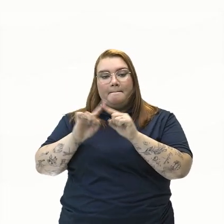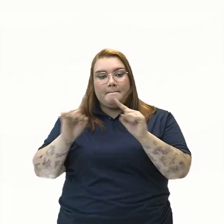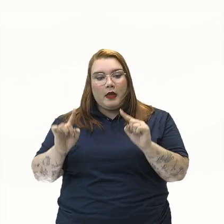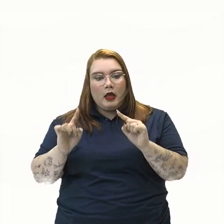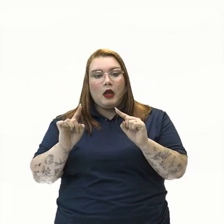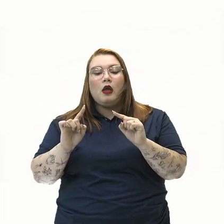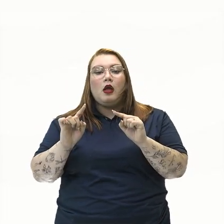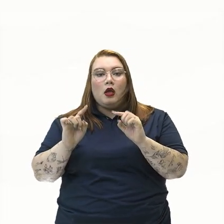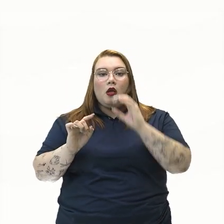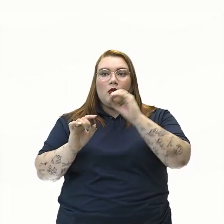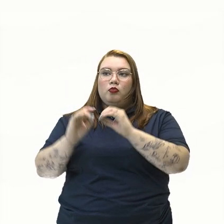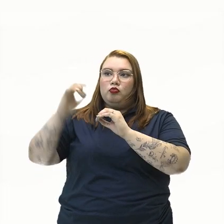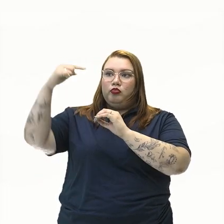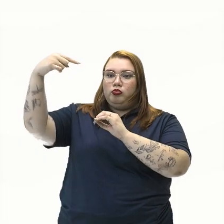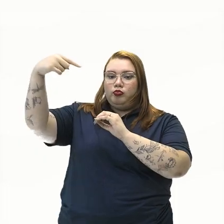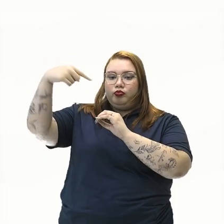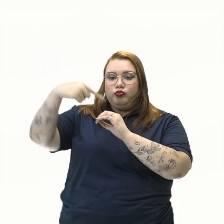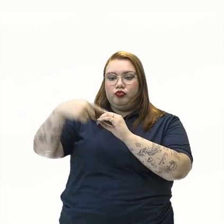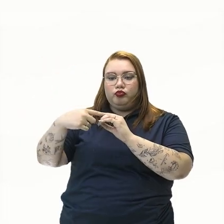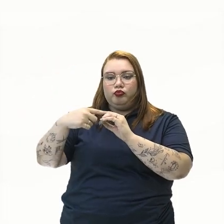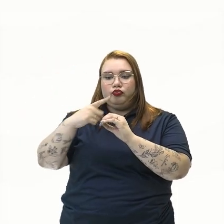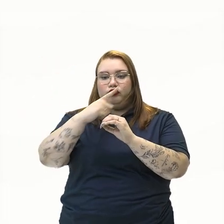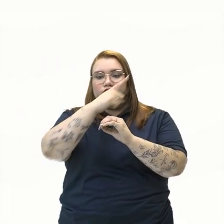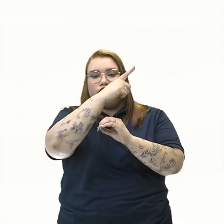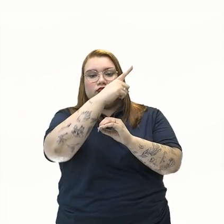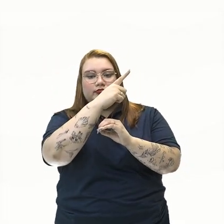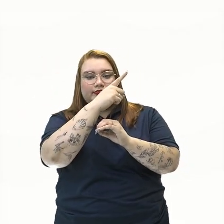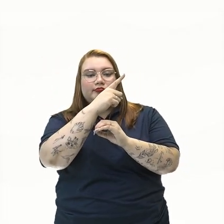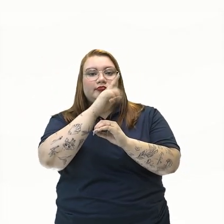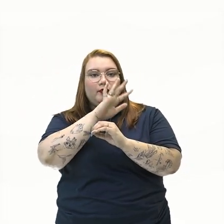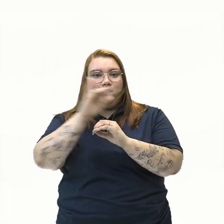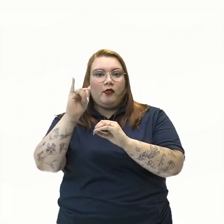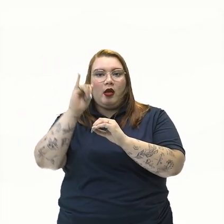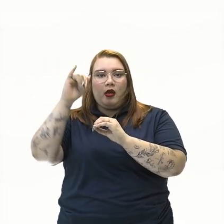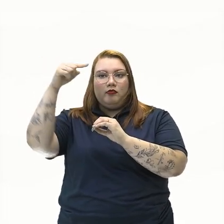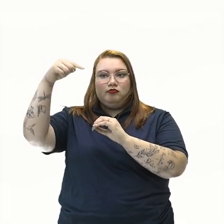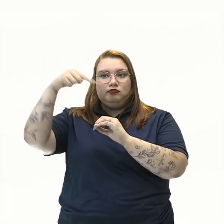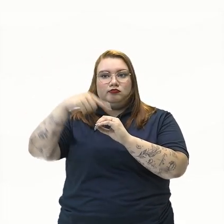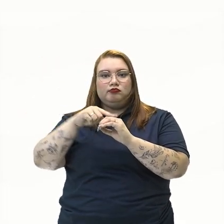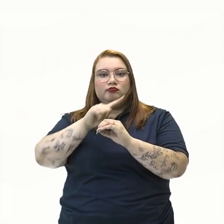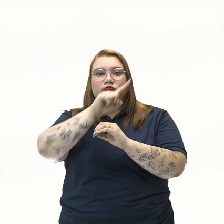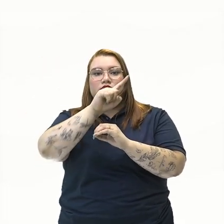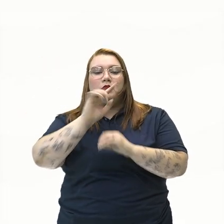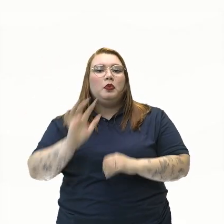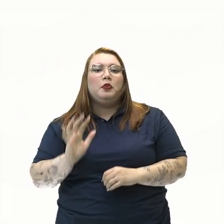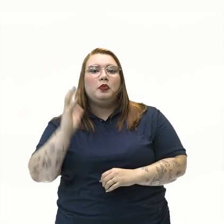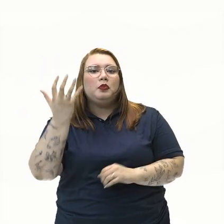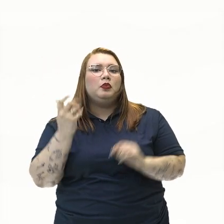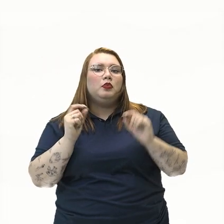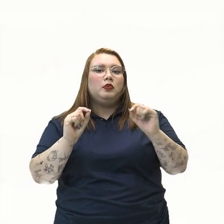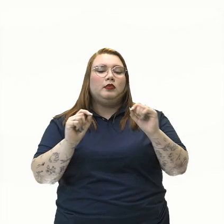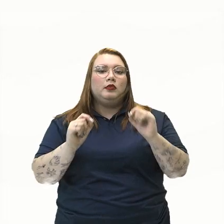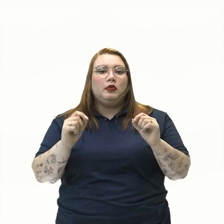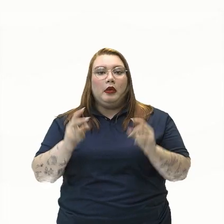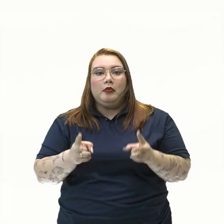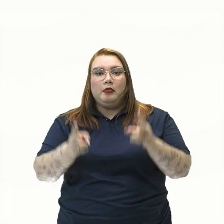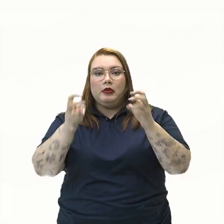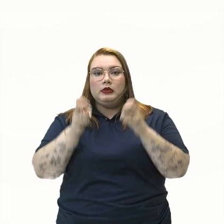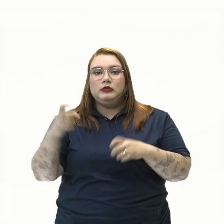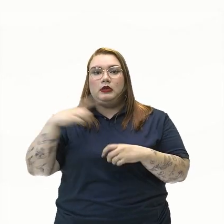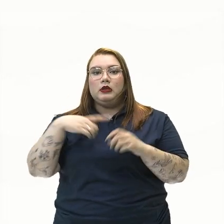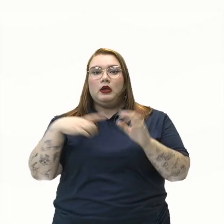vai também refletir esse calor que vai voltar para o espaço. O que acontece aqui nessa imagem? Observe que a gente tem